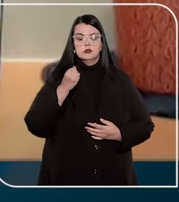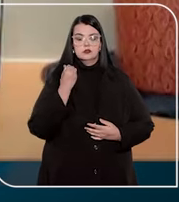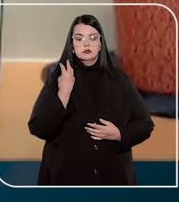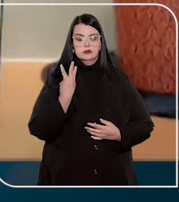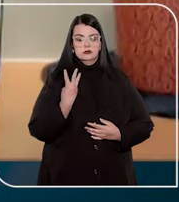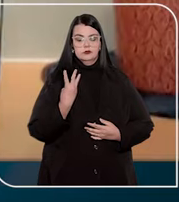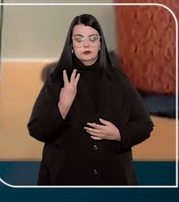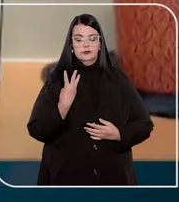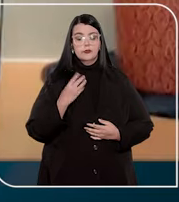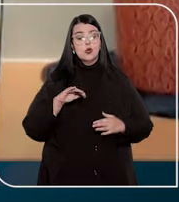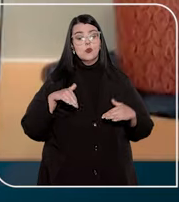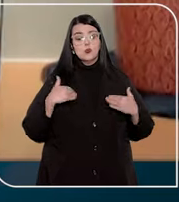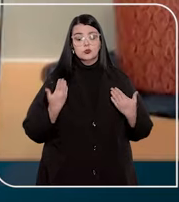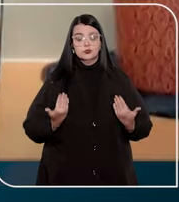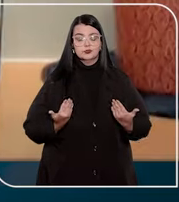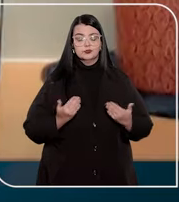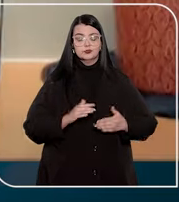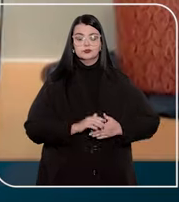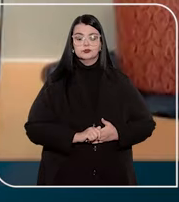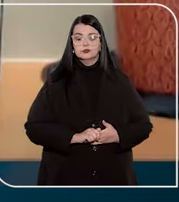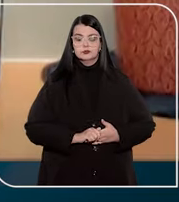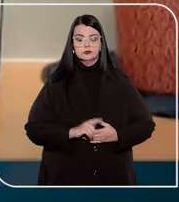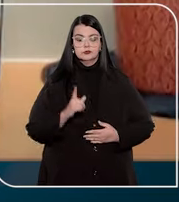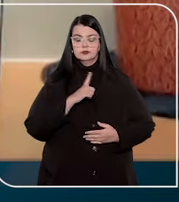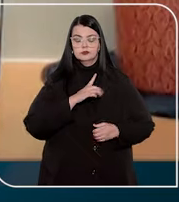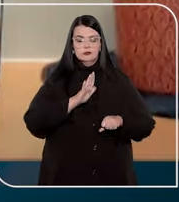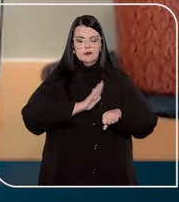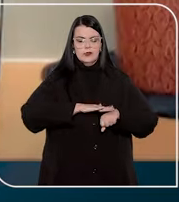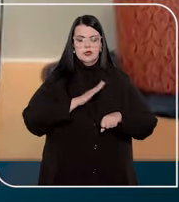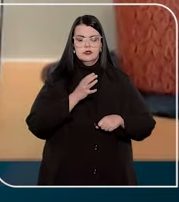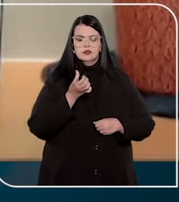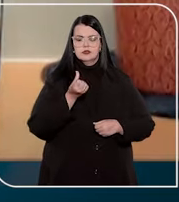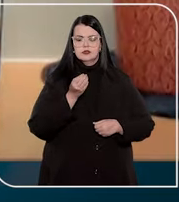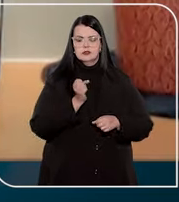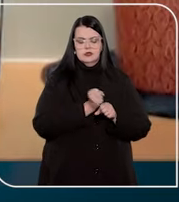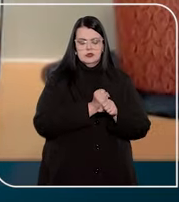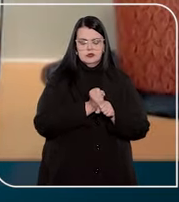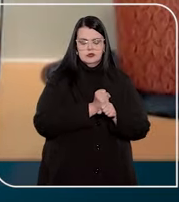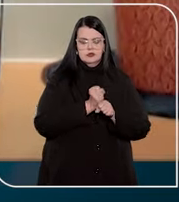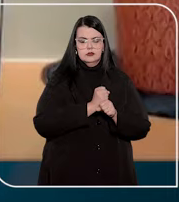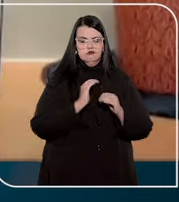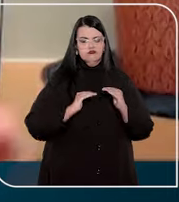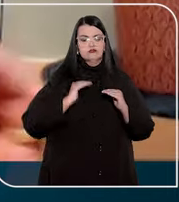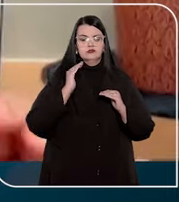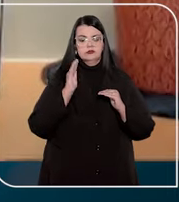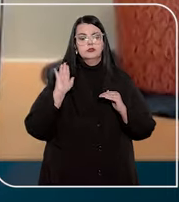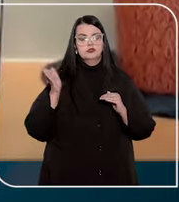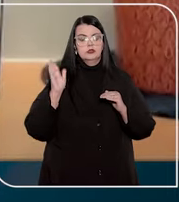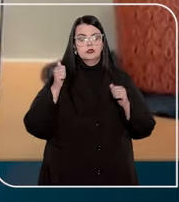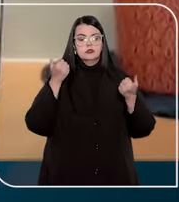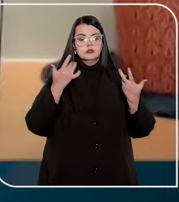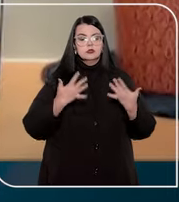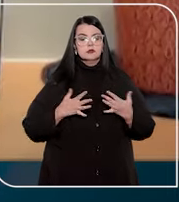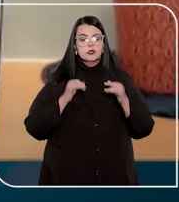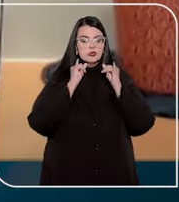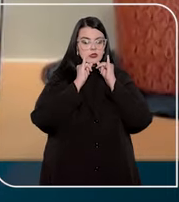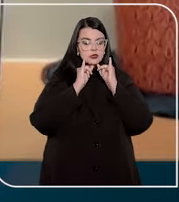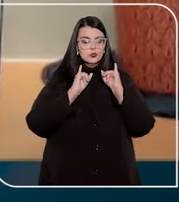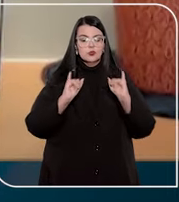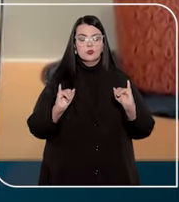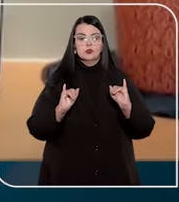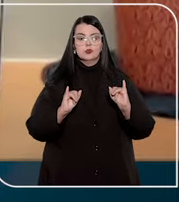13 de dezembro de 1963. Ou seja, temos mais de 60 anos dessa súmula que o Supremo falou e enunciou isso como